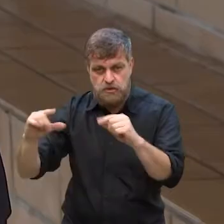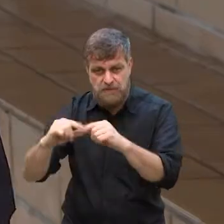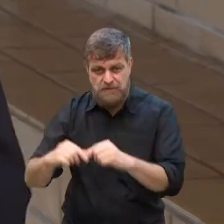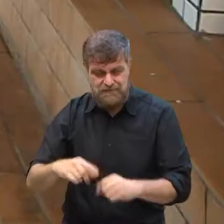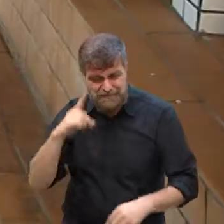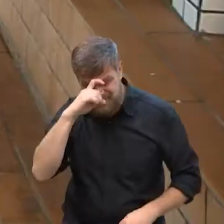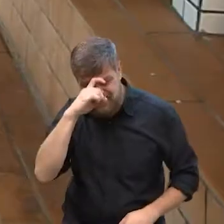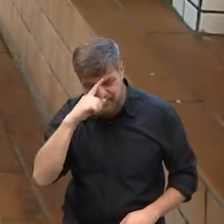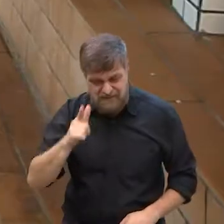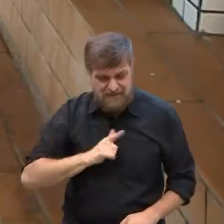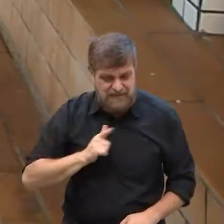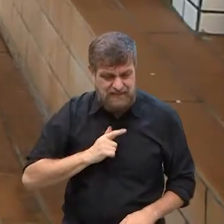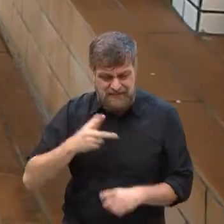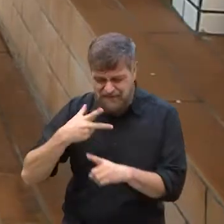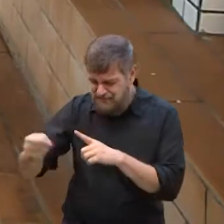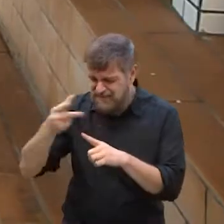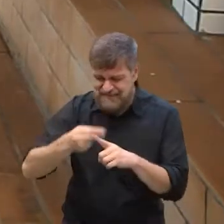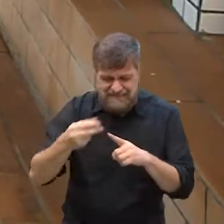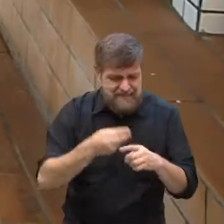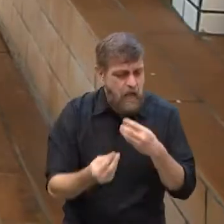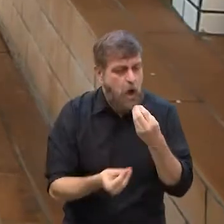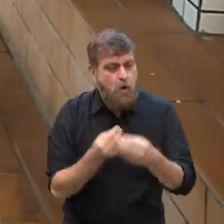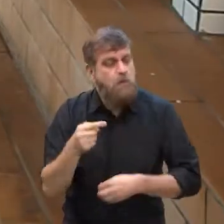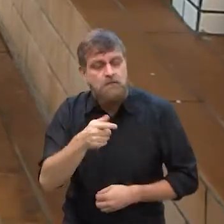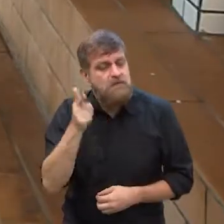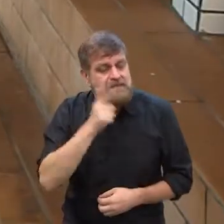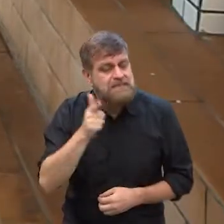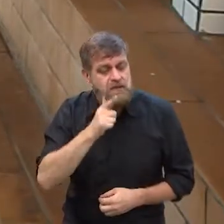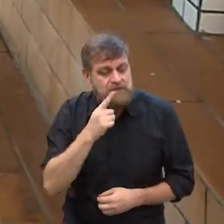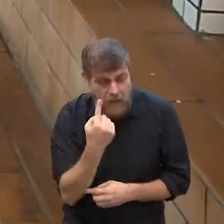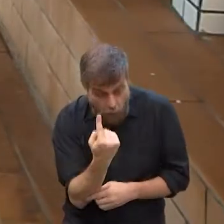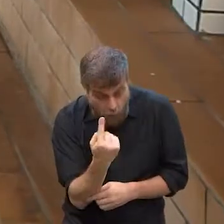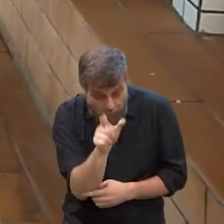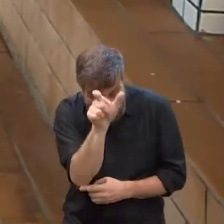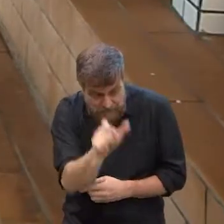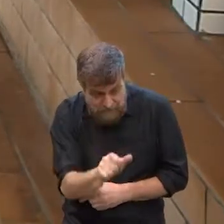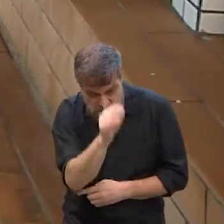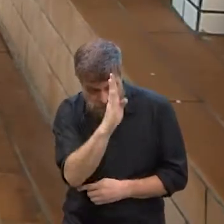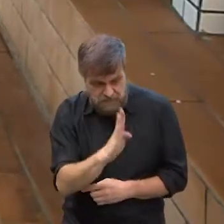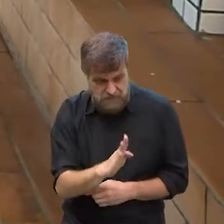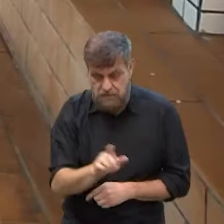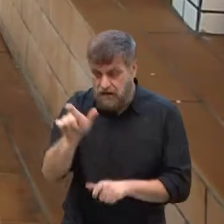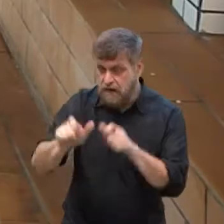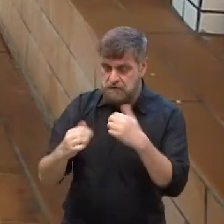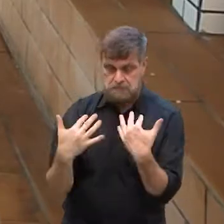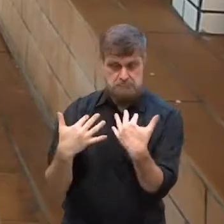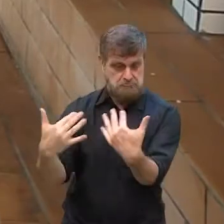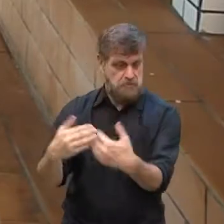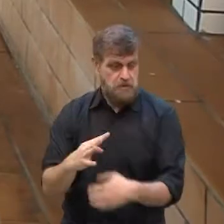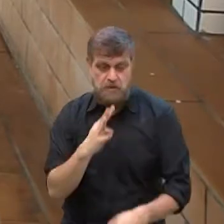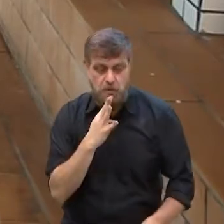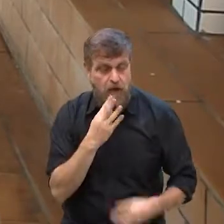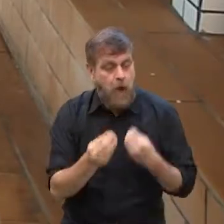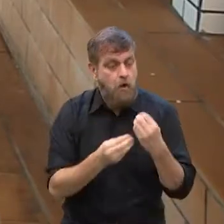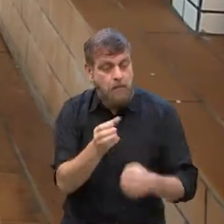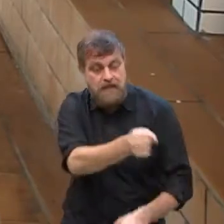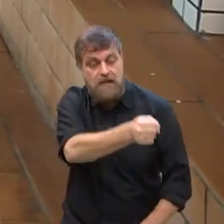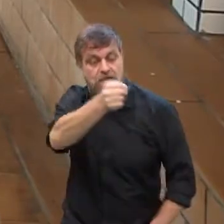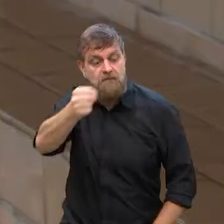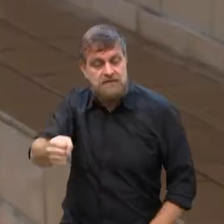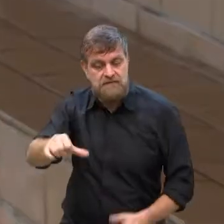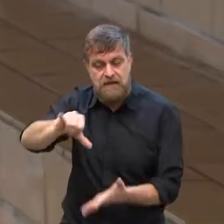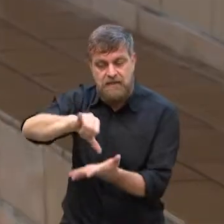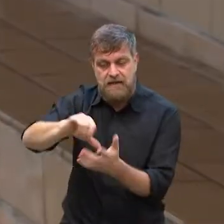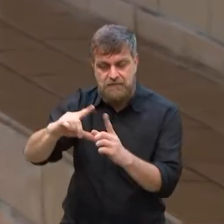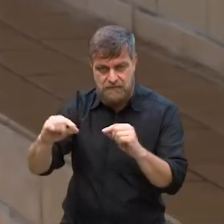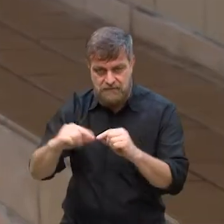essa vaga, teve que ganhar muitas provas, é uma só. Para quem está em casa, não conhece muito essa fase classificatória, como é que ela funciona?